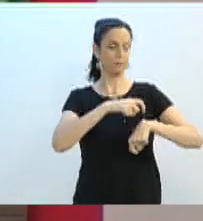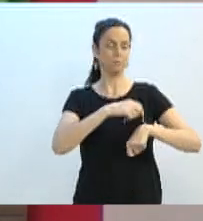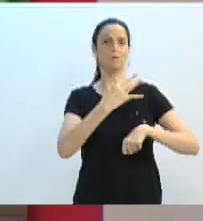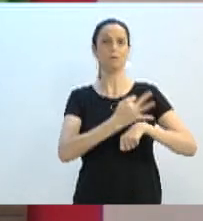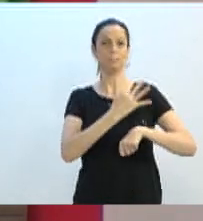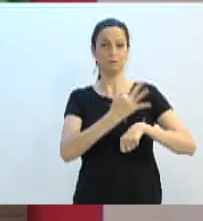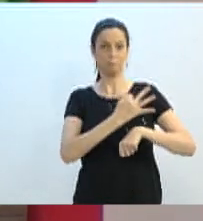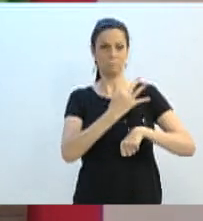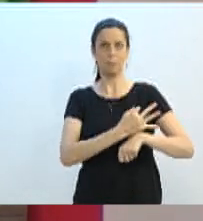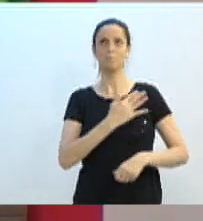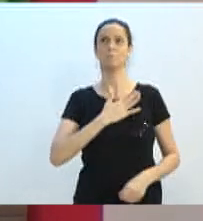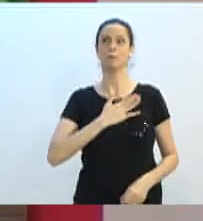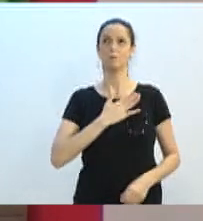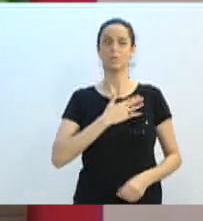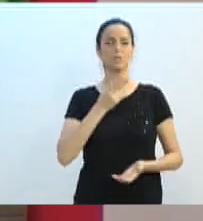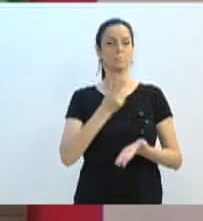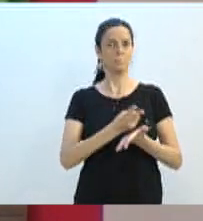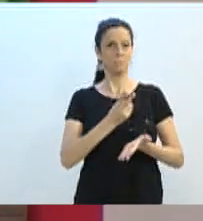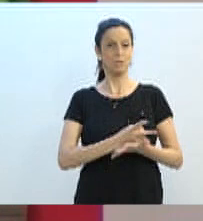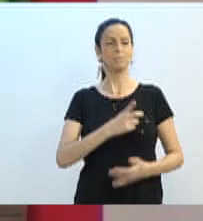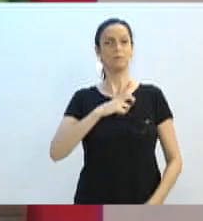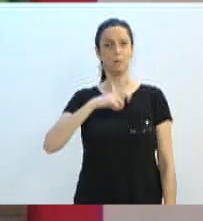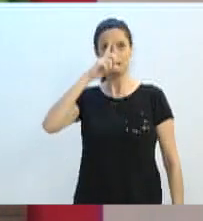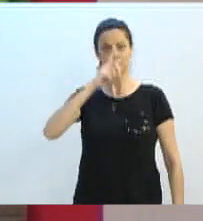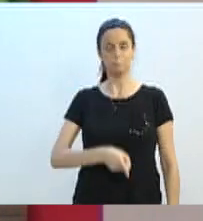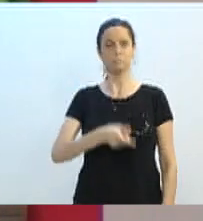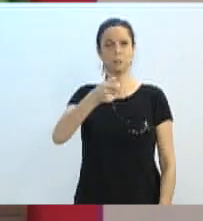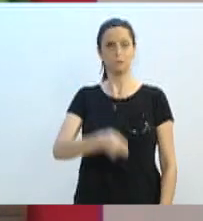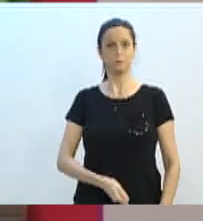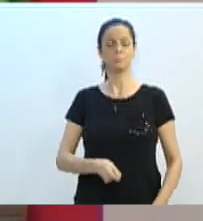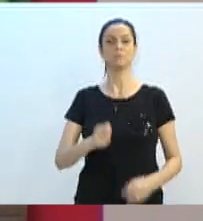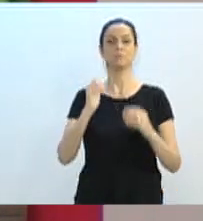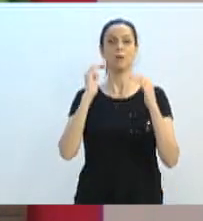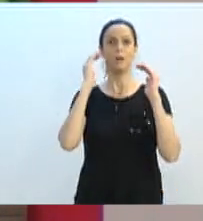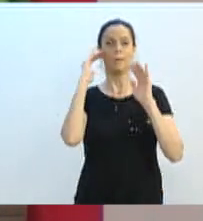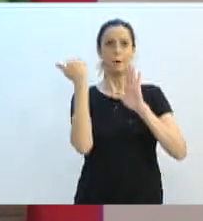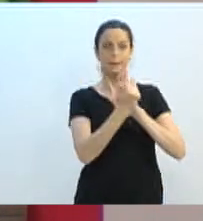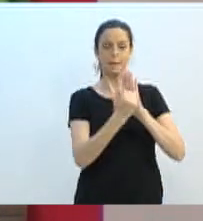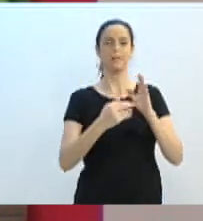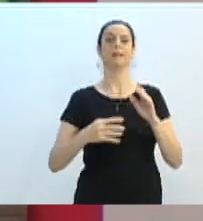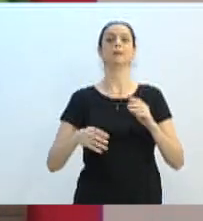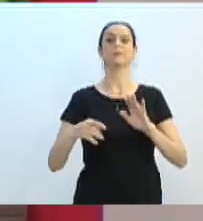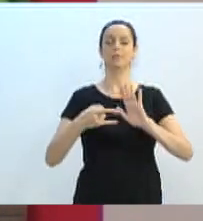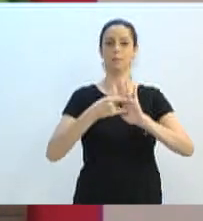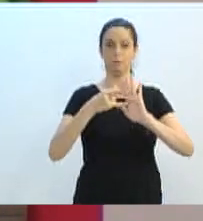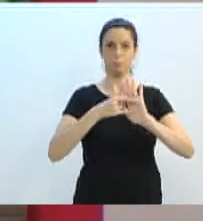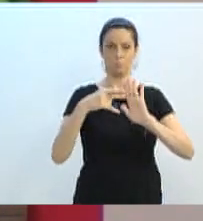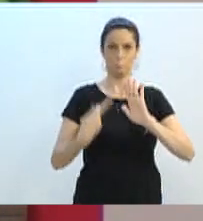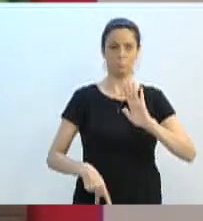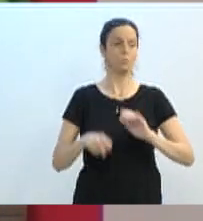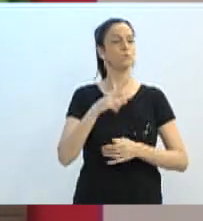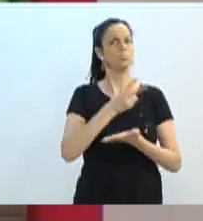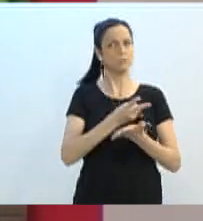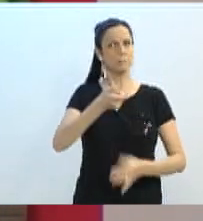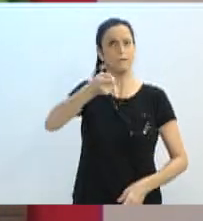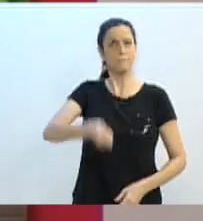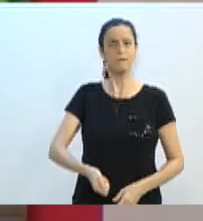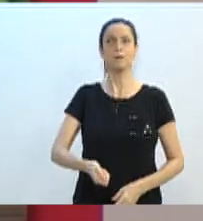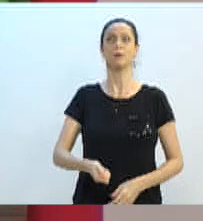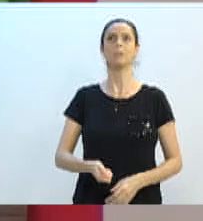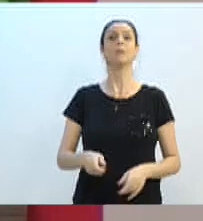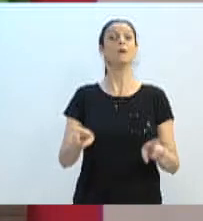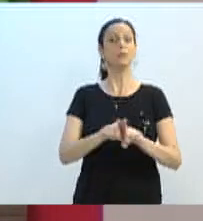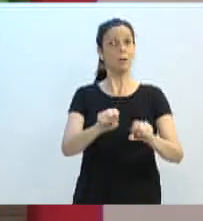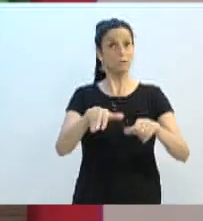Vossa Excelência, sempre com muita autoridade aqui também, seguindo o regimento interno, quando tem as questões aqui, com pulso firme, conduz. Nas